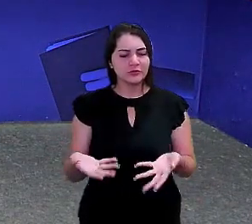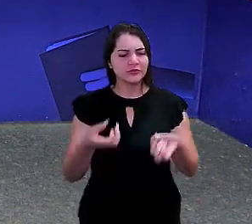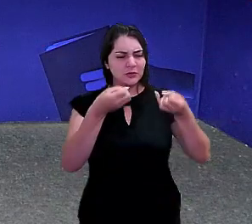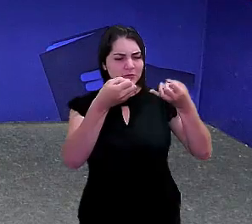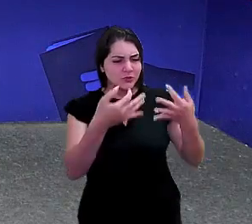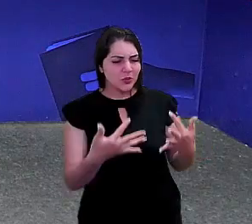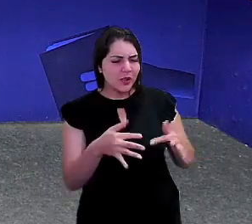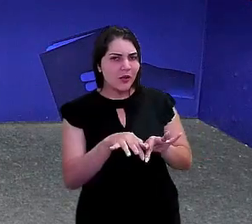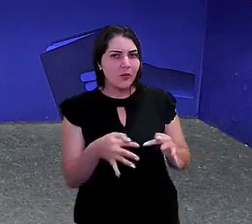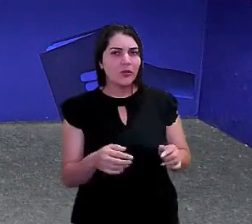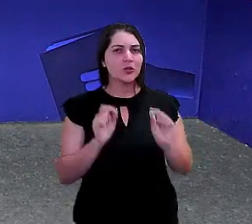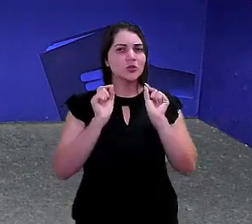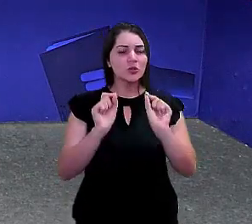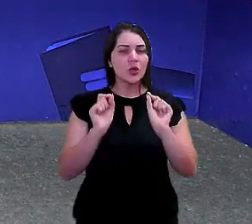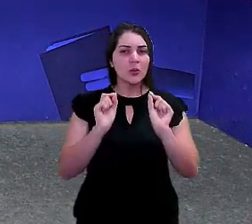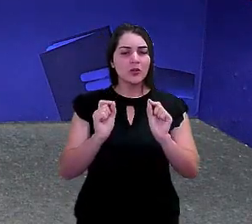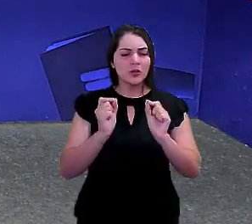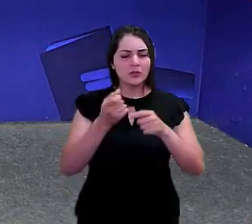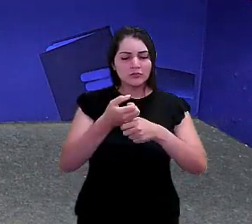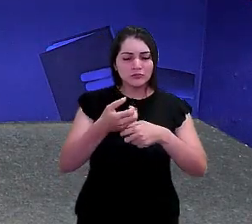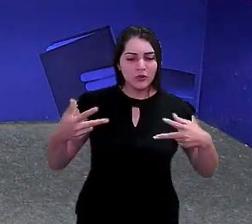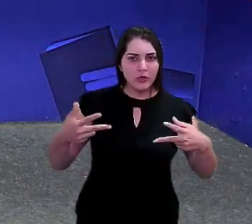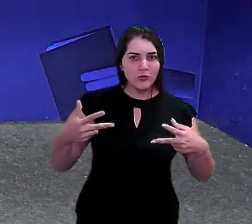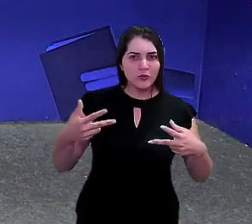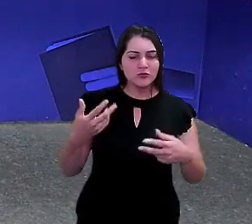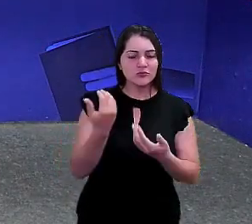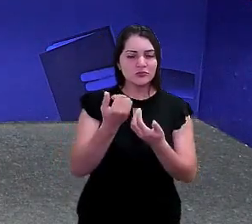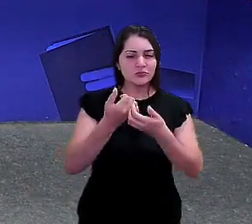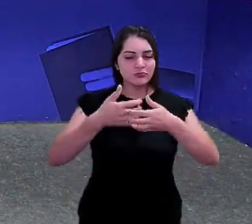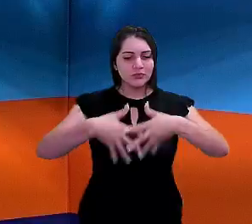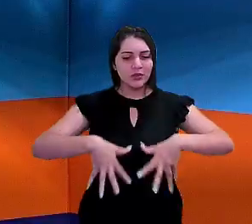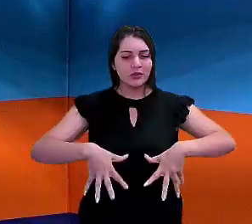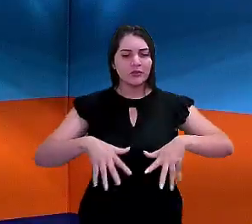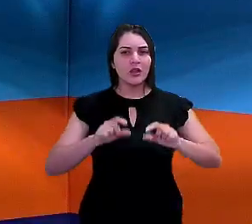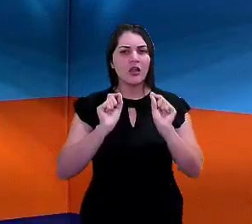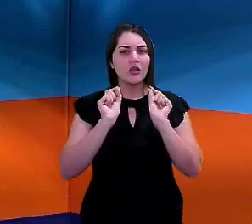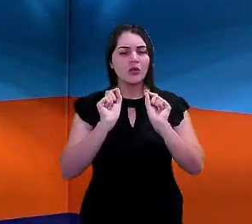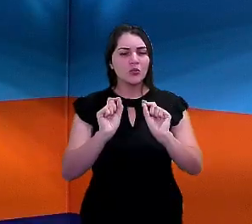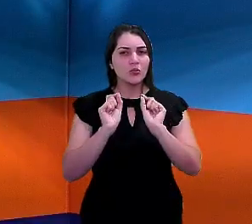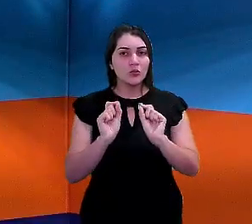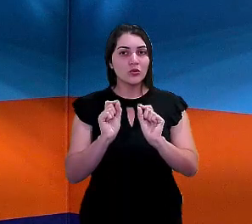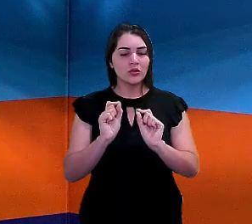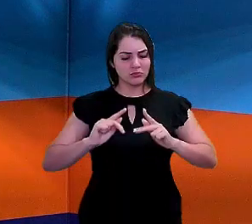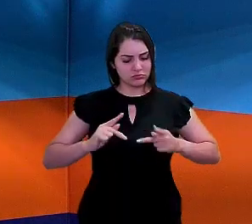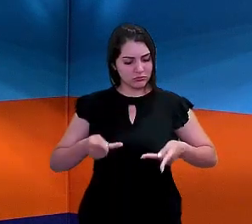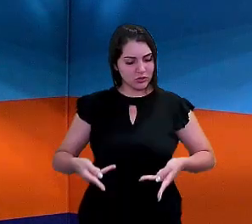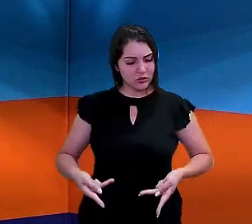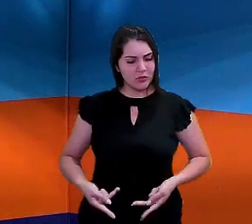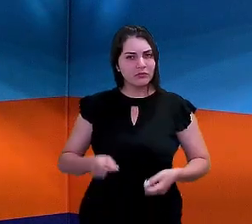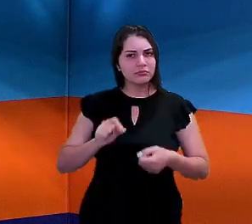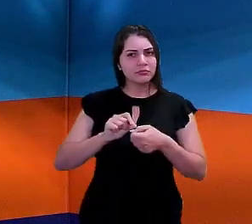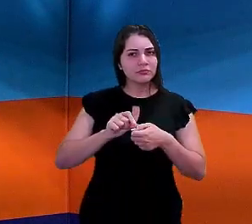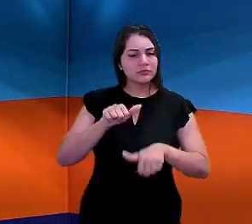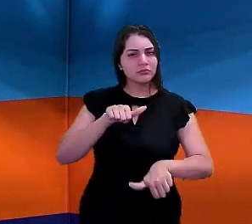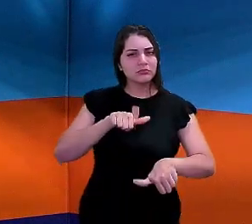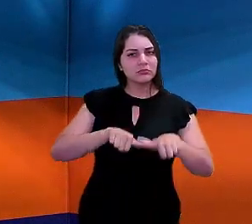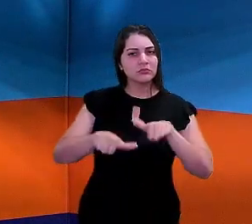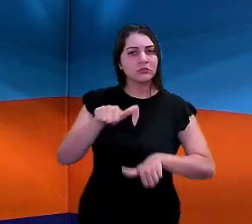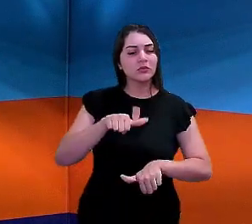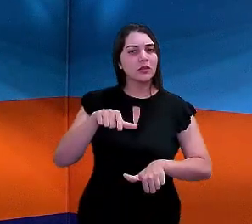os recursos naturais e o que o ser humano está fazendo aí para transformar, né? E para ter